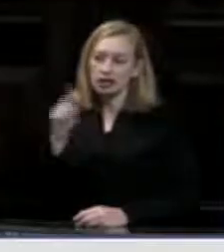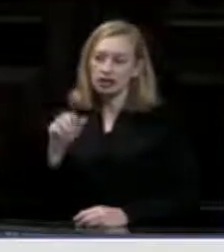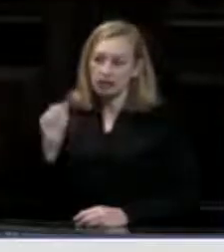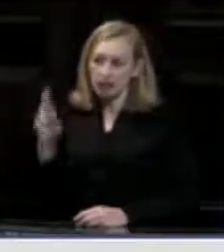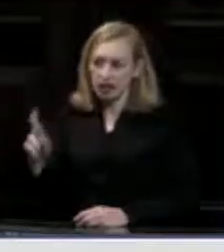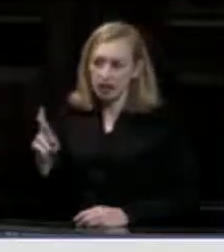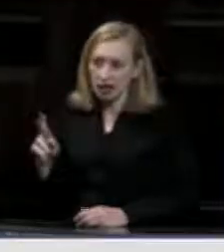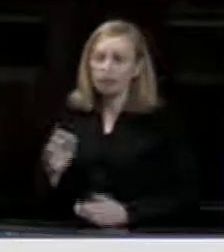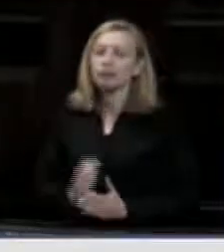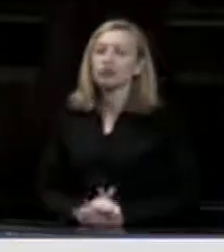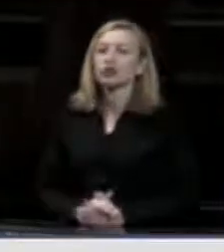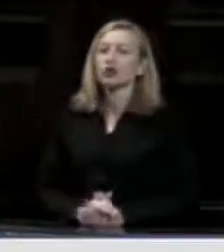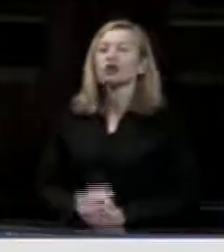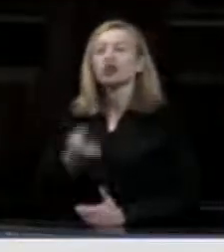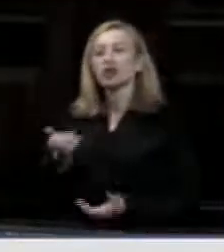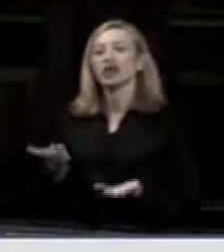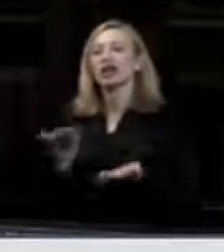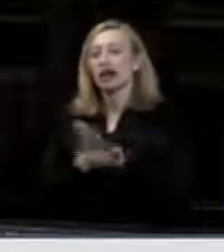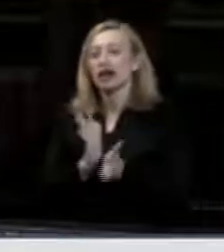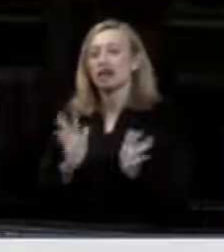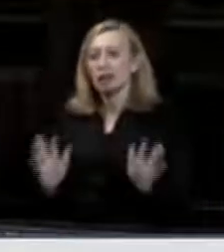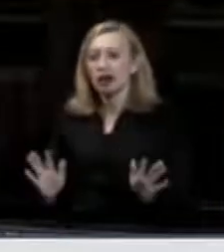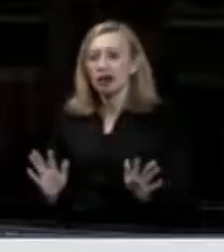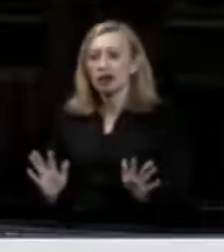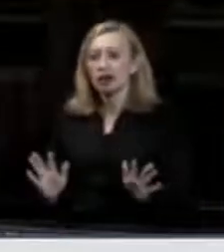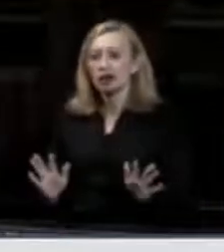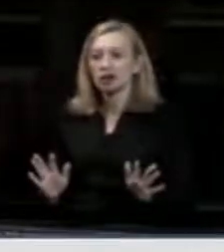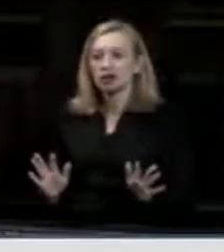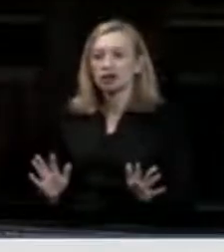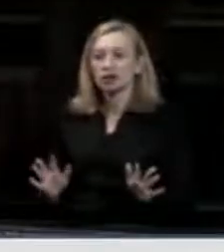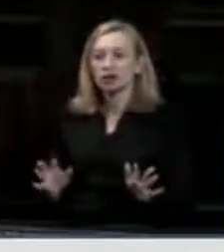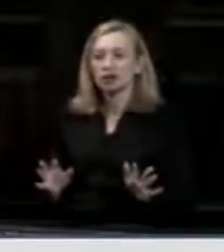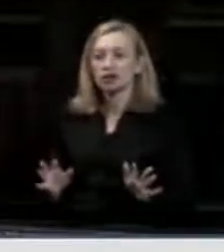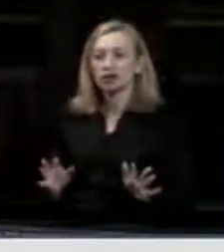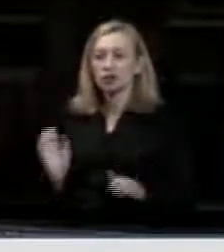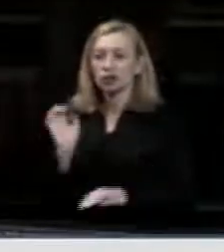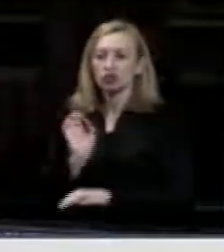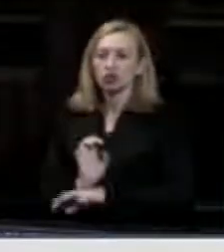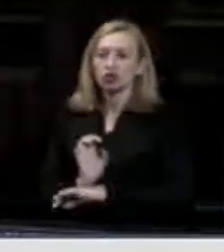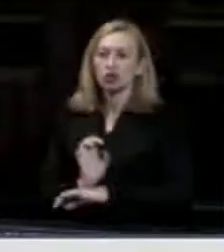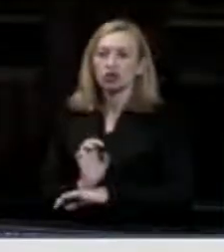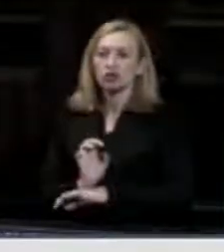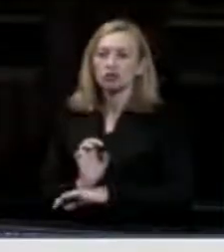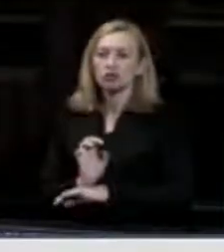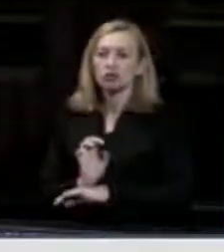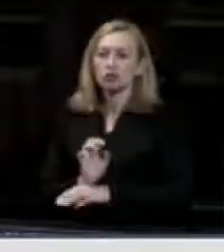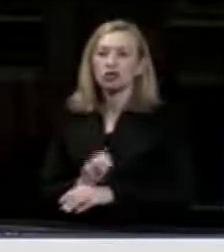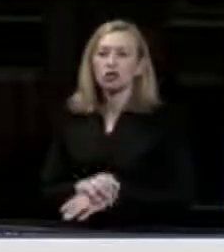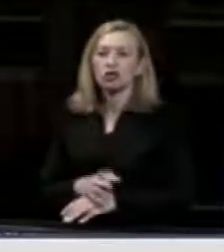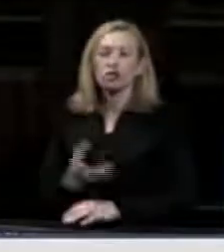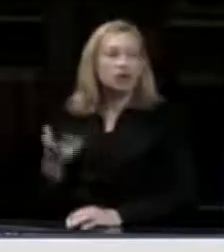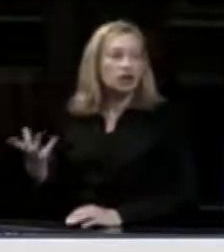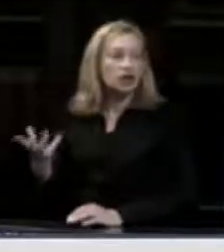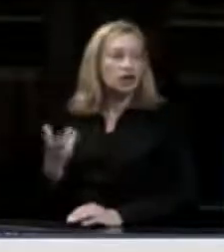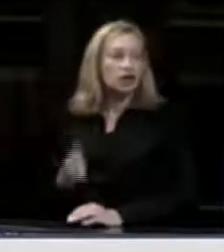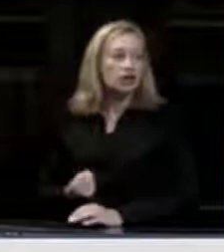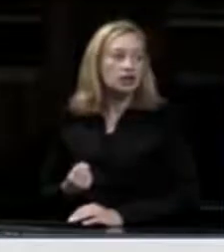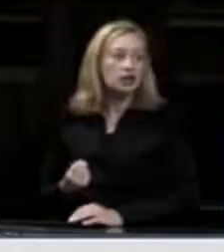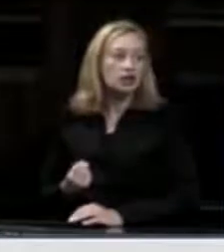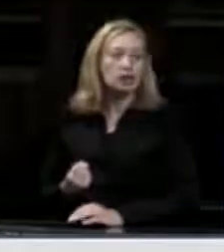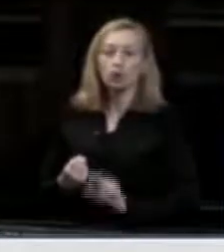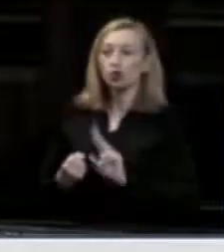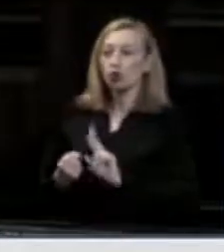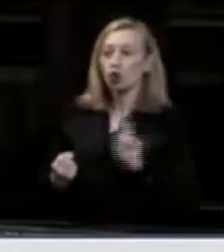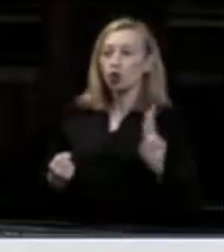Esses que querem acabar com o Estado recebem o rótulo de